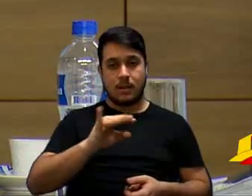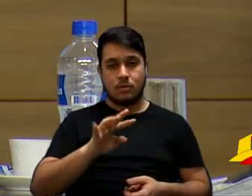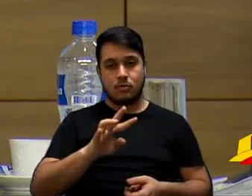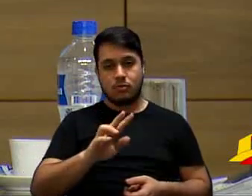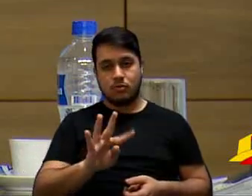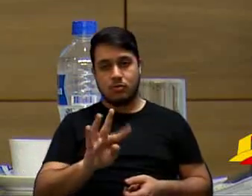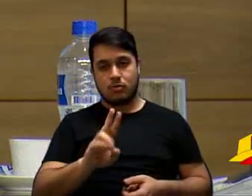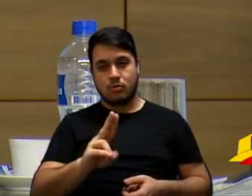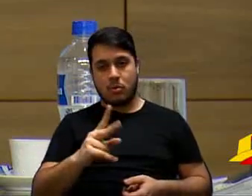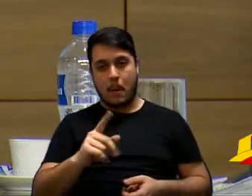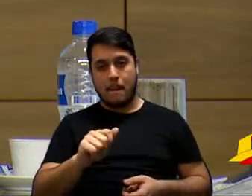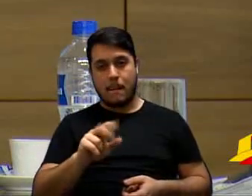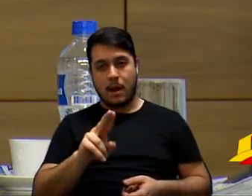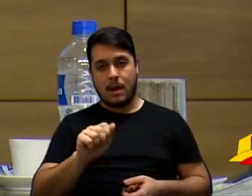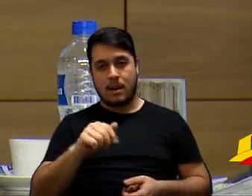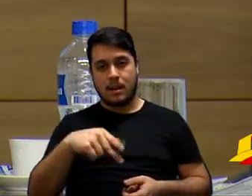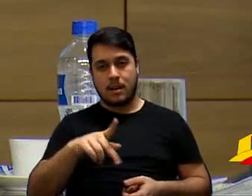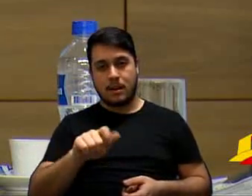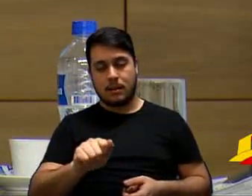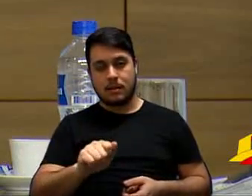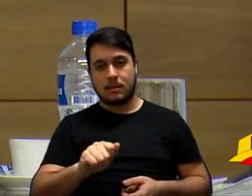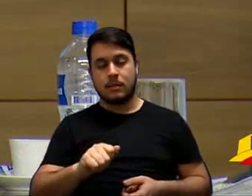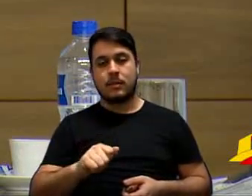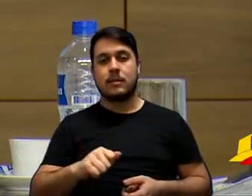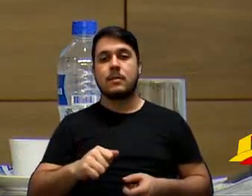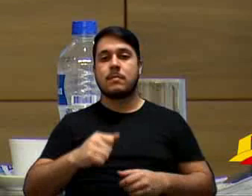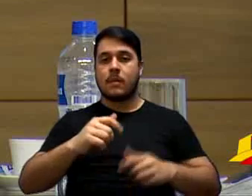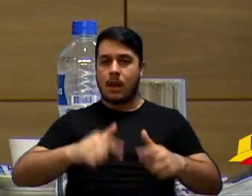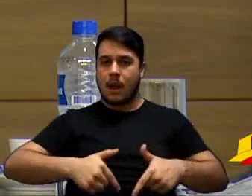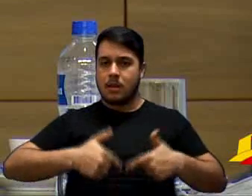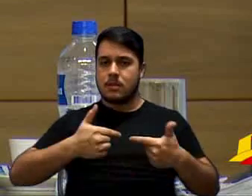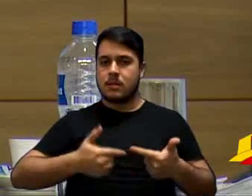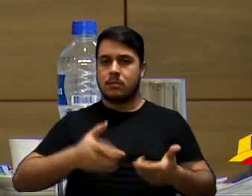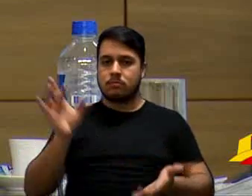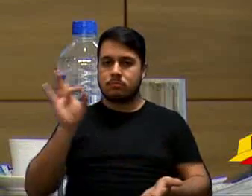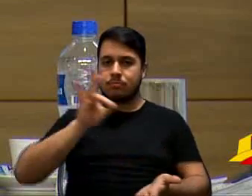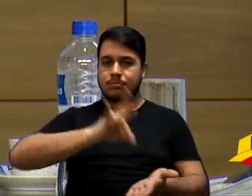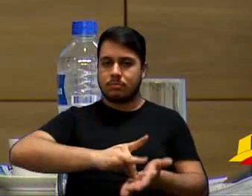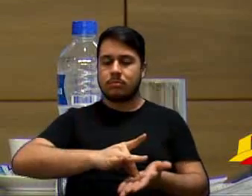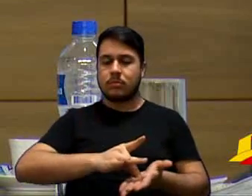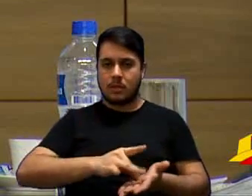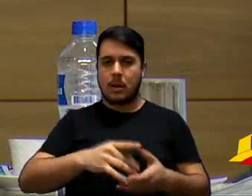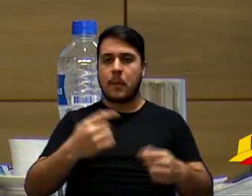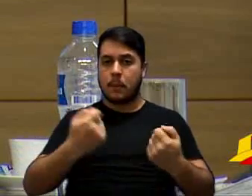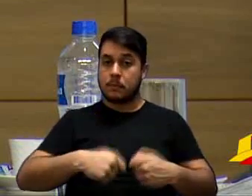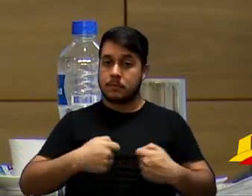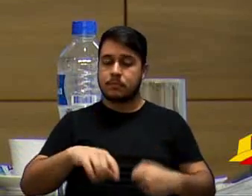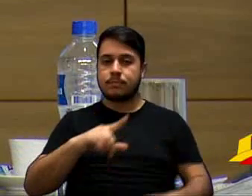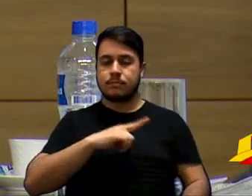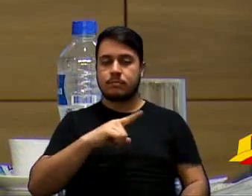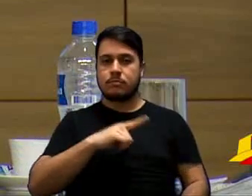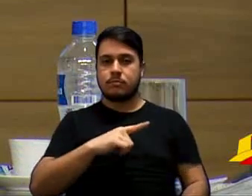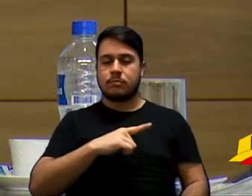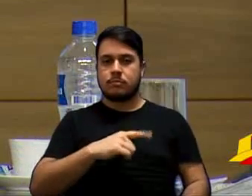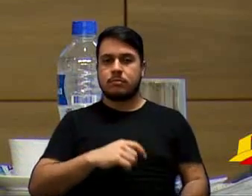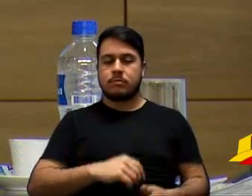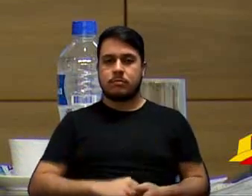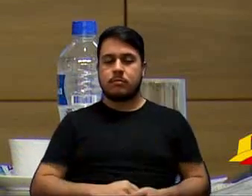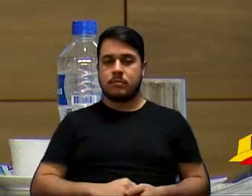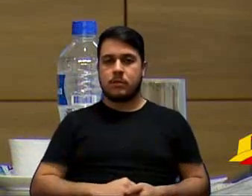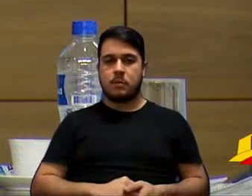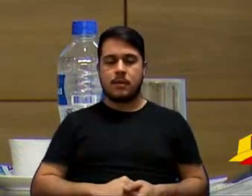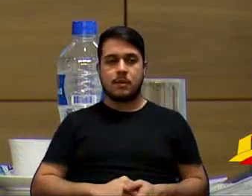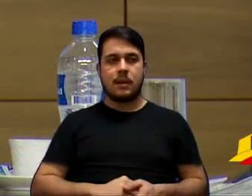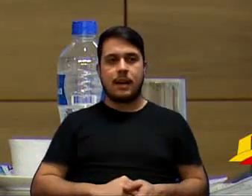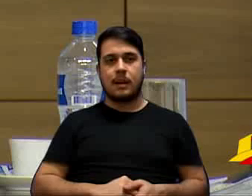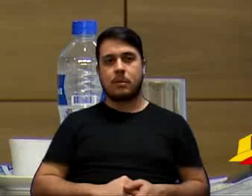mas sorocaba tinha que ter uma ação mais efetiva sobretudo paranga nós temos se nós temos sido ausentes quando